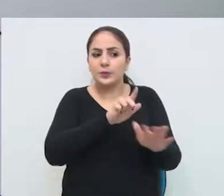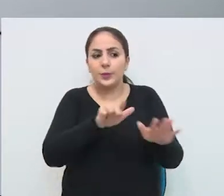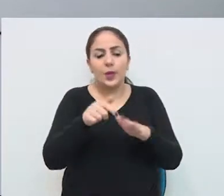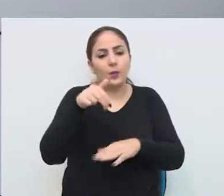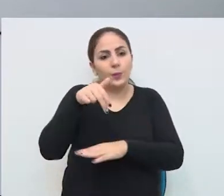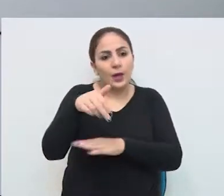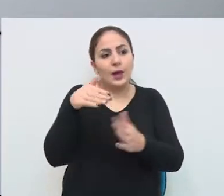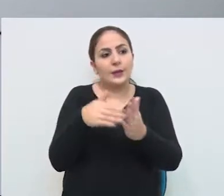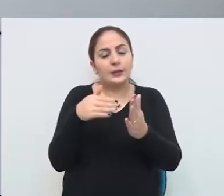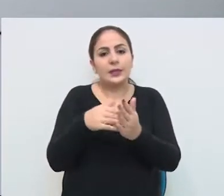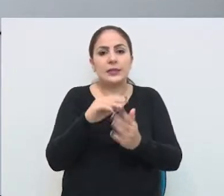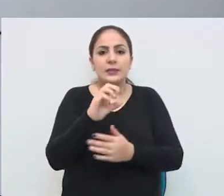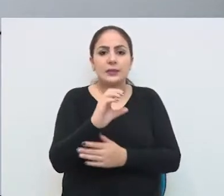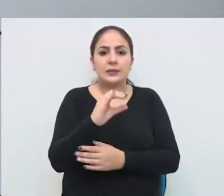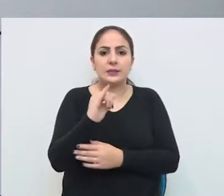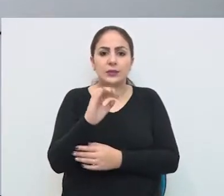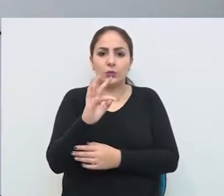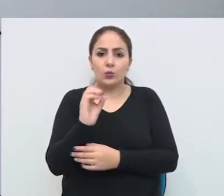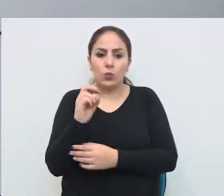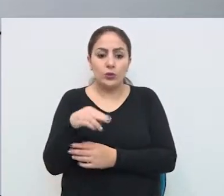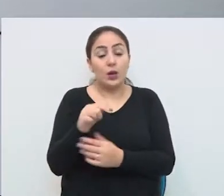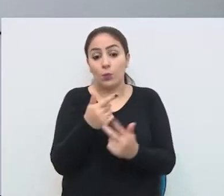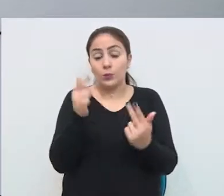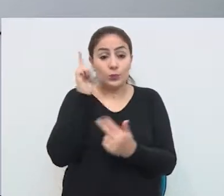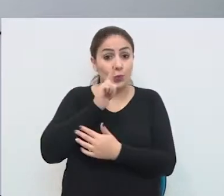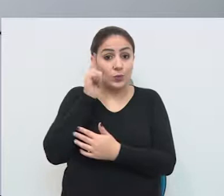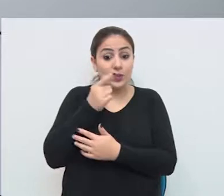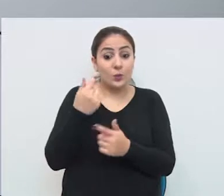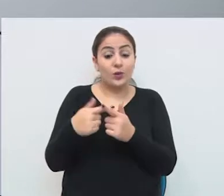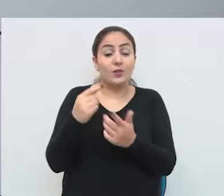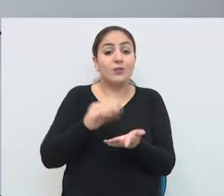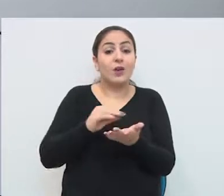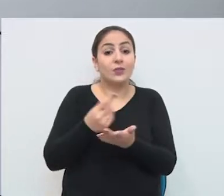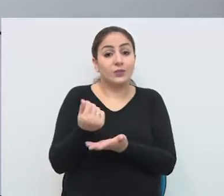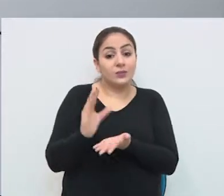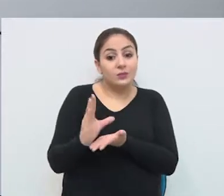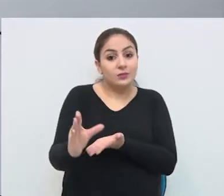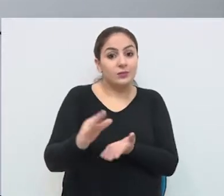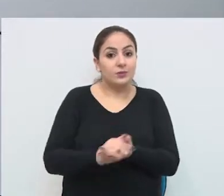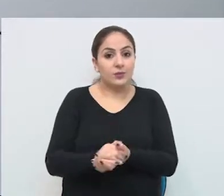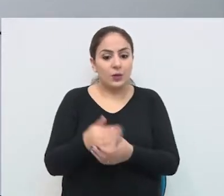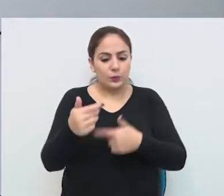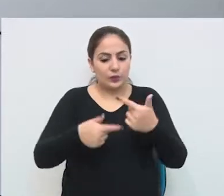toda semana até o estádio Citone, algumas não conseguem ir por falta de recursos.